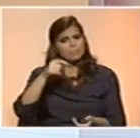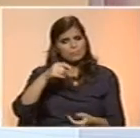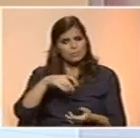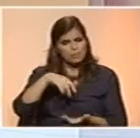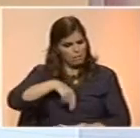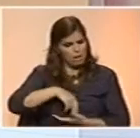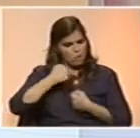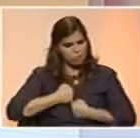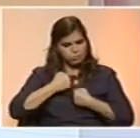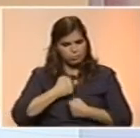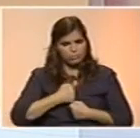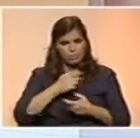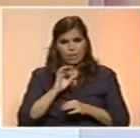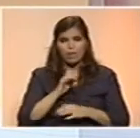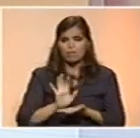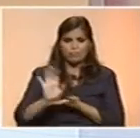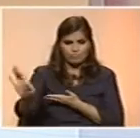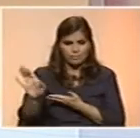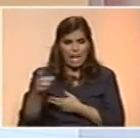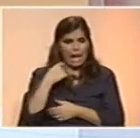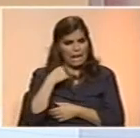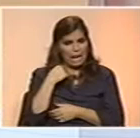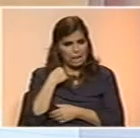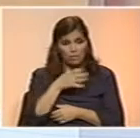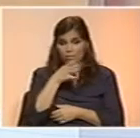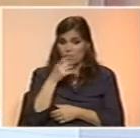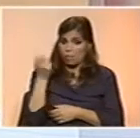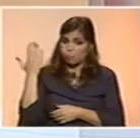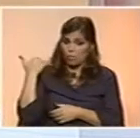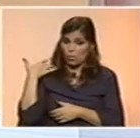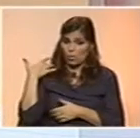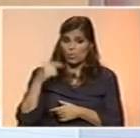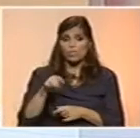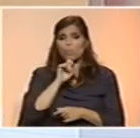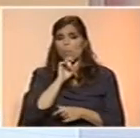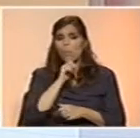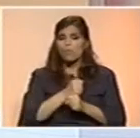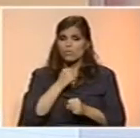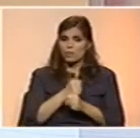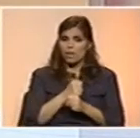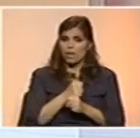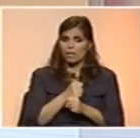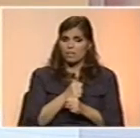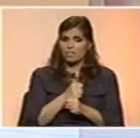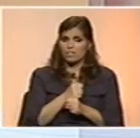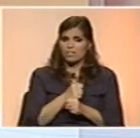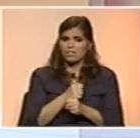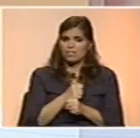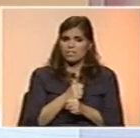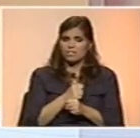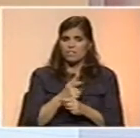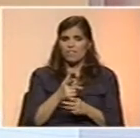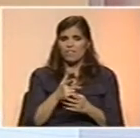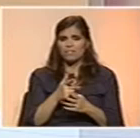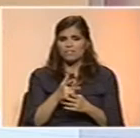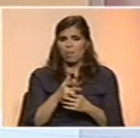termos deste tipo de dieta, rejeitam completamente a carne, como dizíamos há pouco. Isto pode funcionar também um pouco como reação